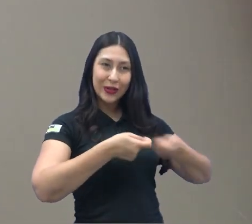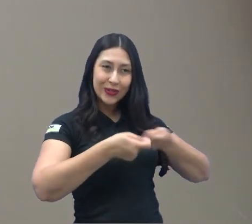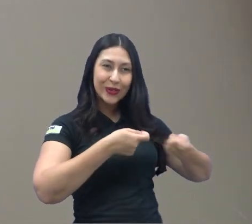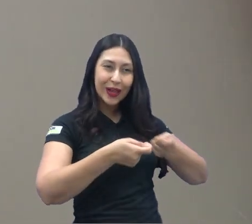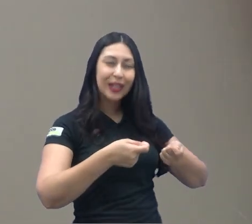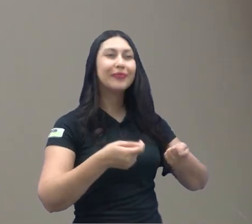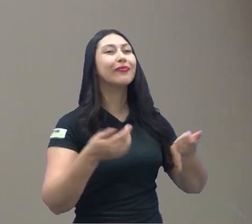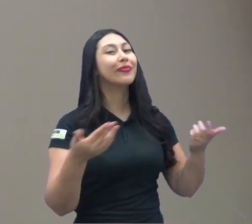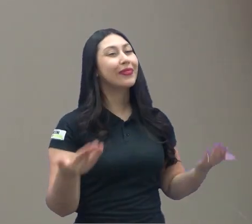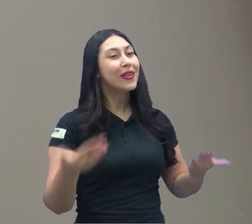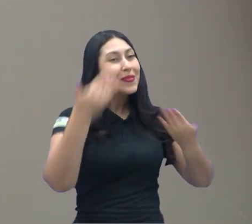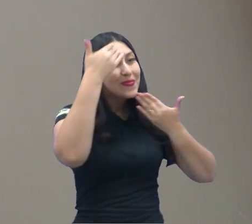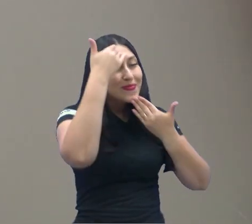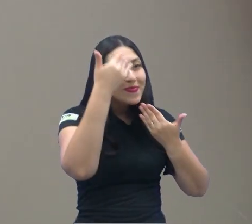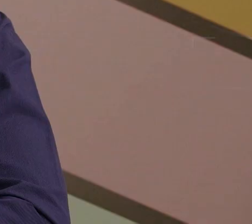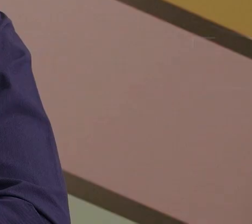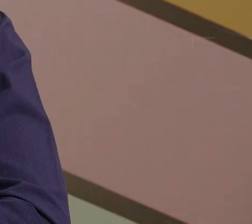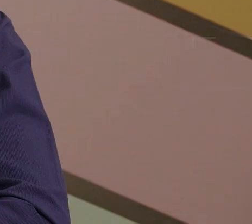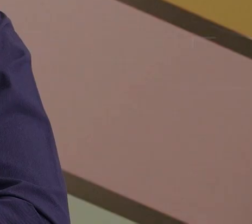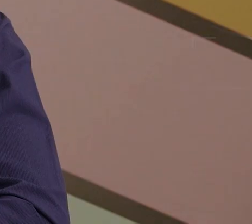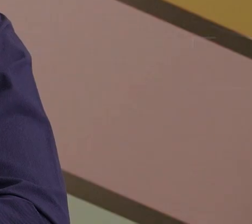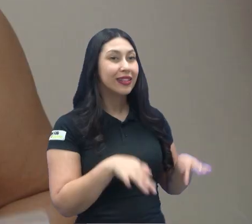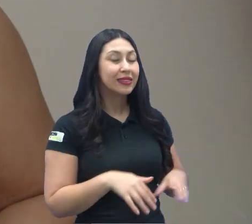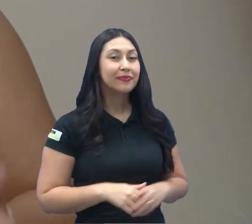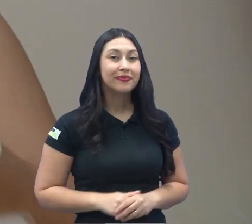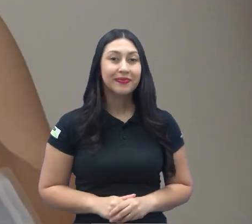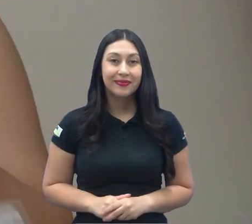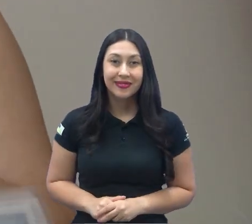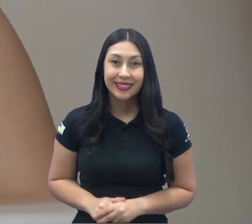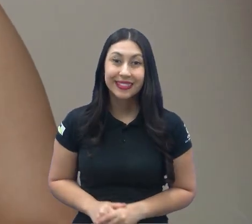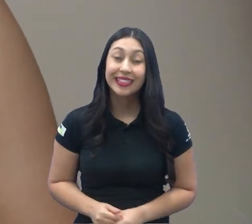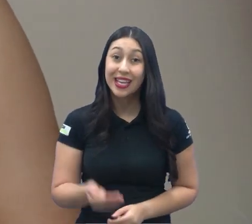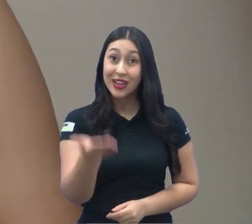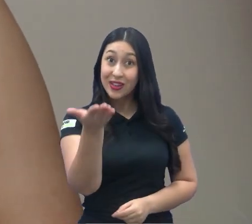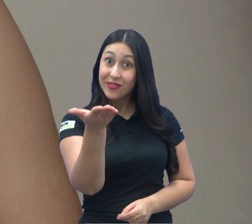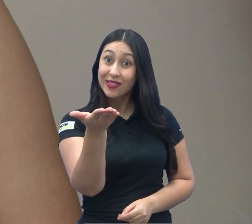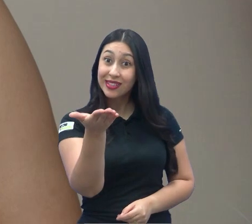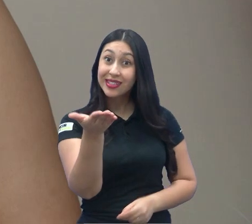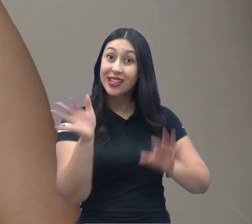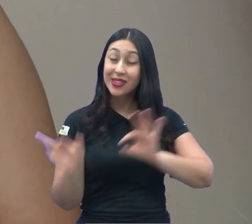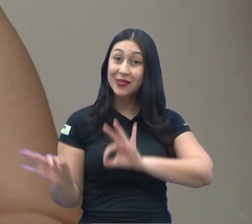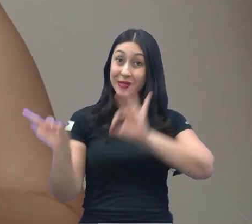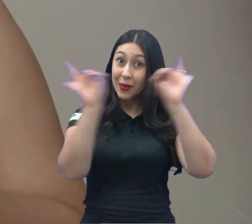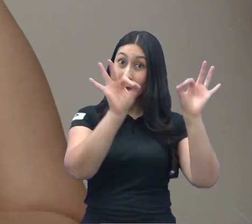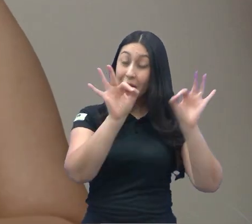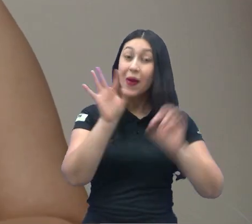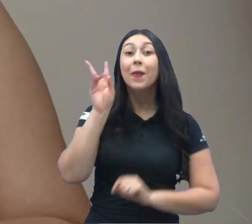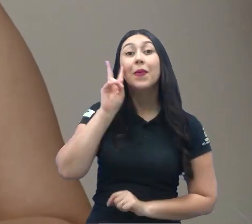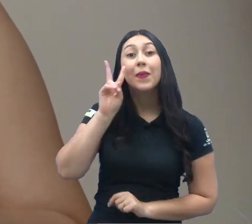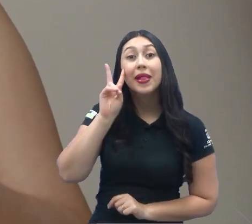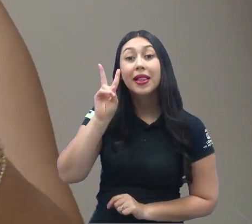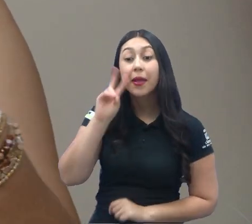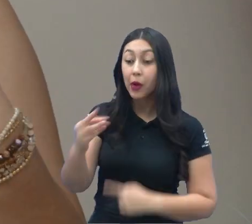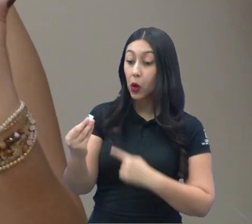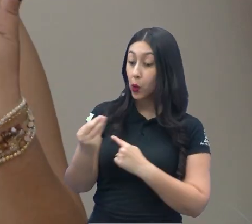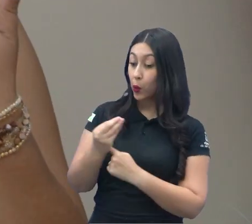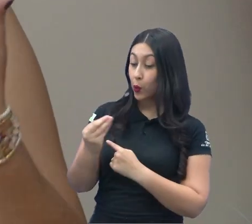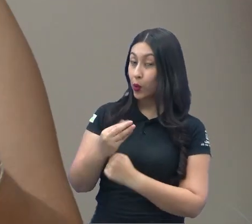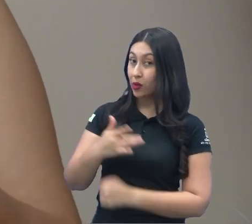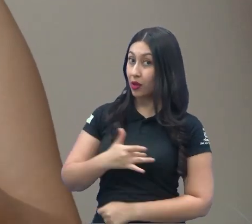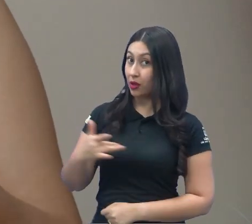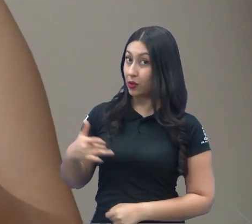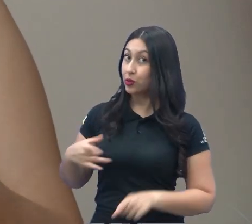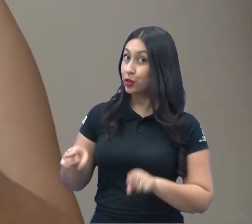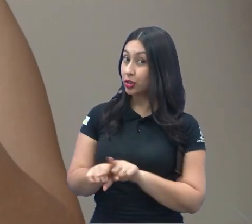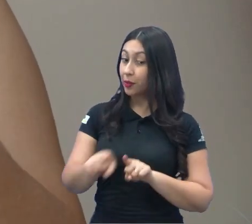Leonardo, muito obrigada pela sua participação, foi ótima. E você que nos acompanhou, lembre-se, cuidar da saúde capilar vai muito além